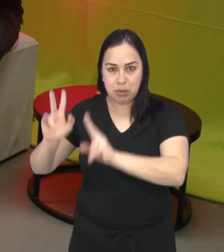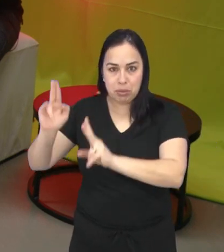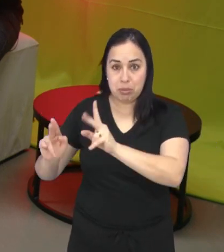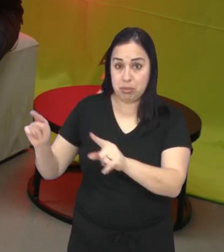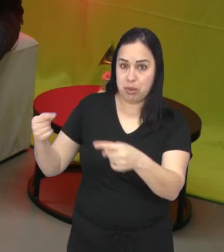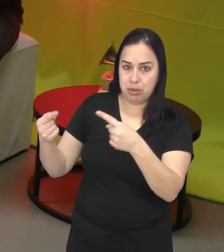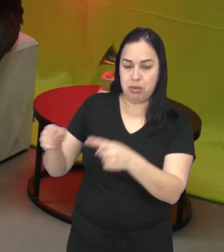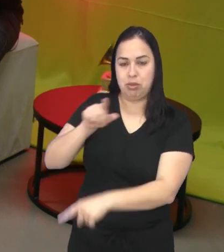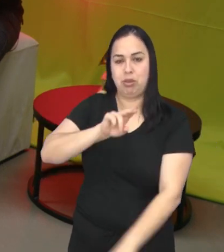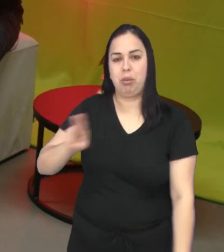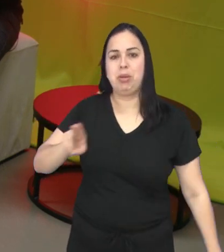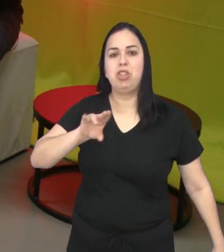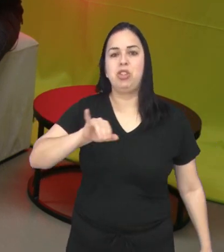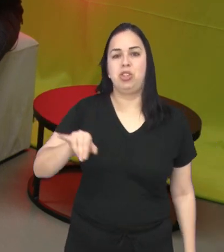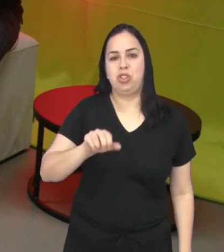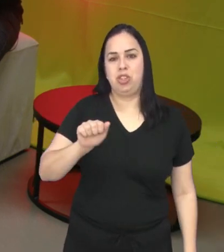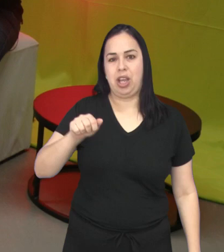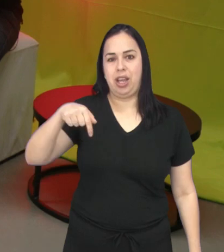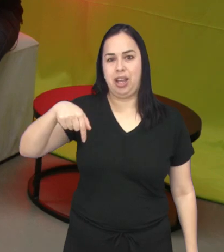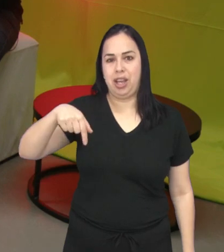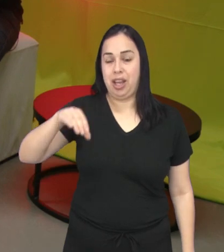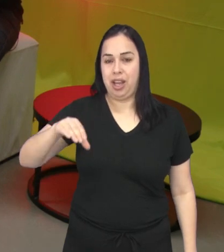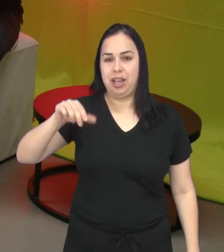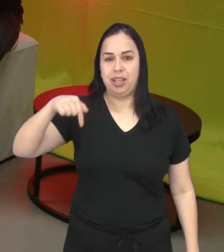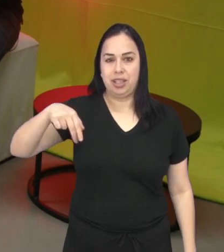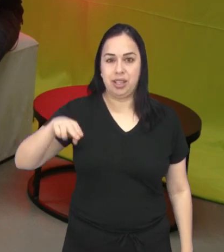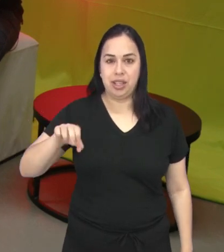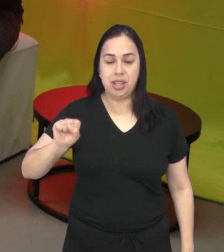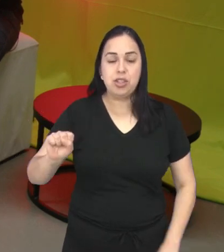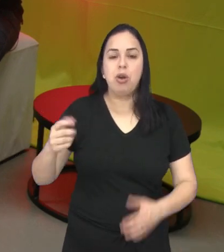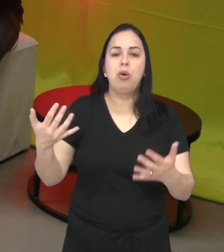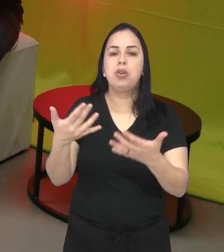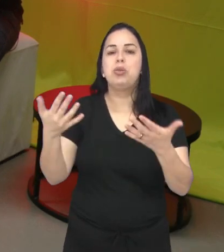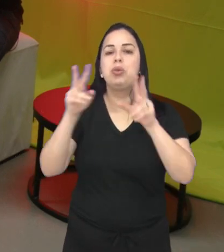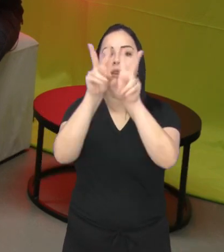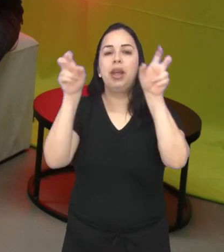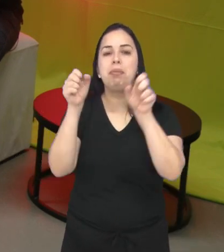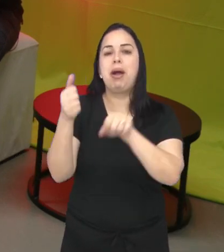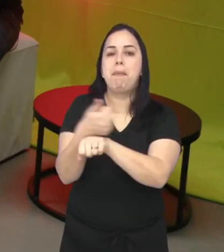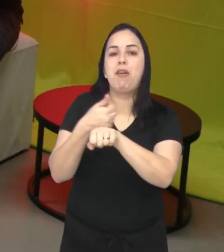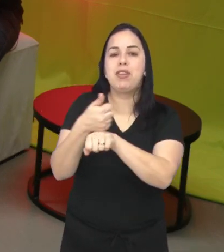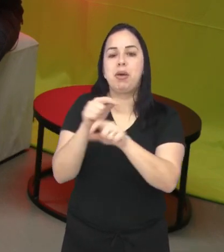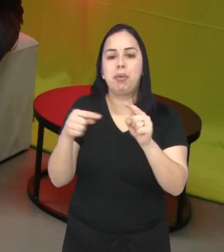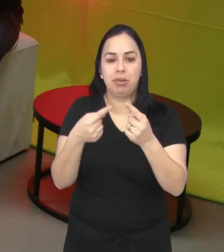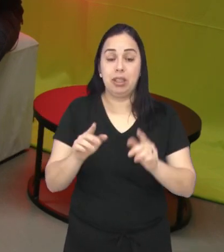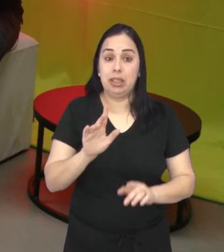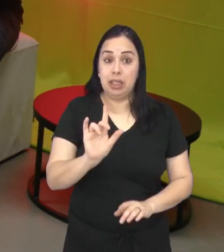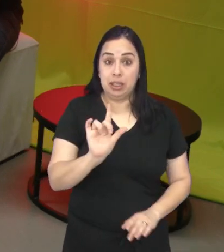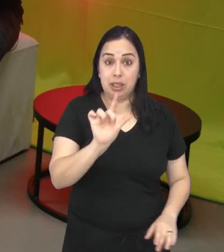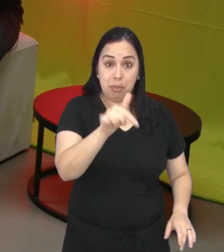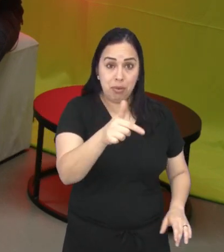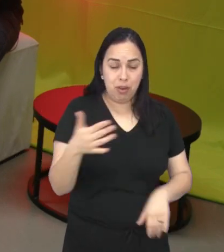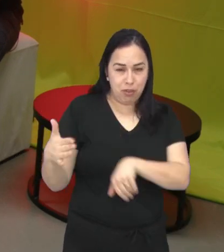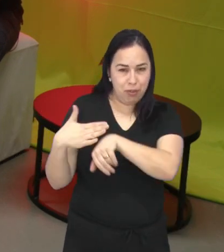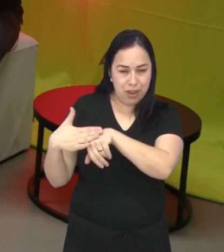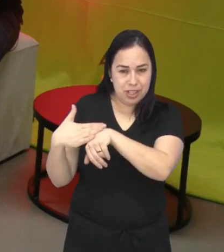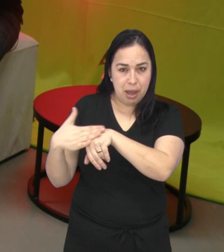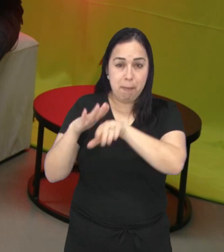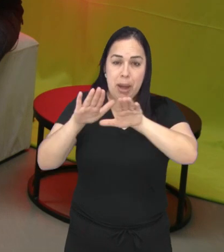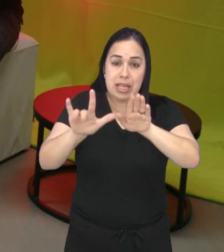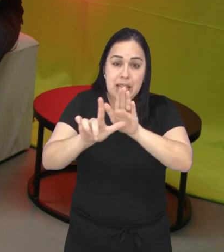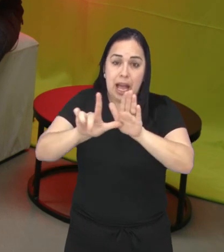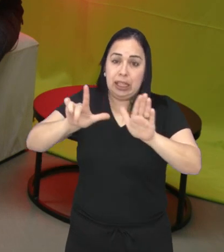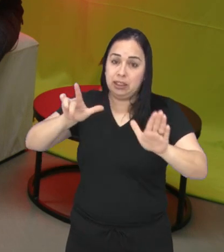Figueiras, e a gente vai continuar falando sobre o nosso tema de hoje, que é carreira musical. Ó, já a gente vai conversar mais com o Jaques,